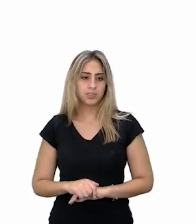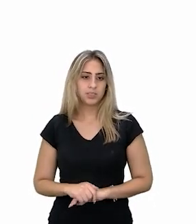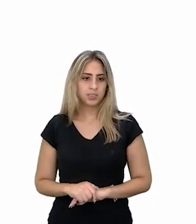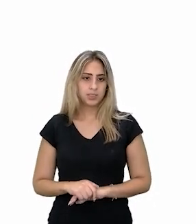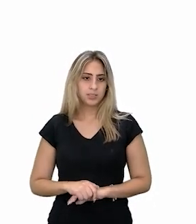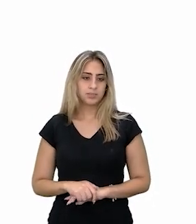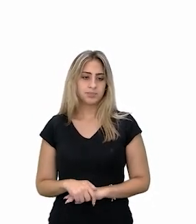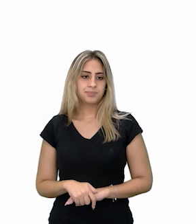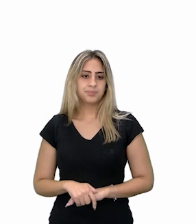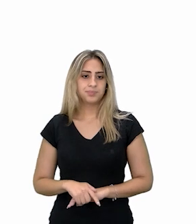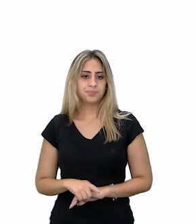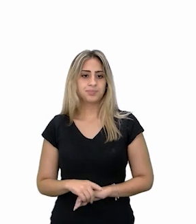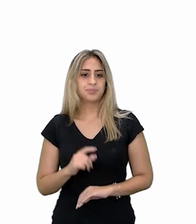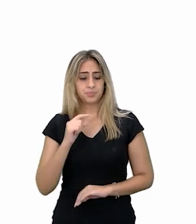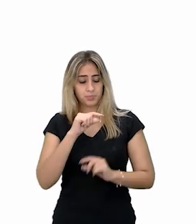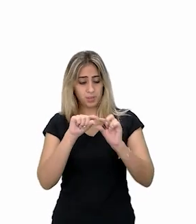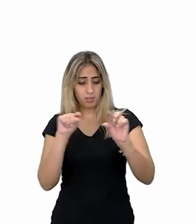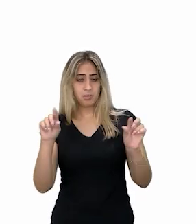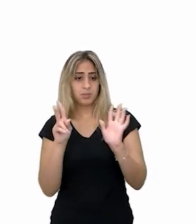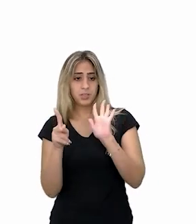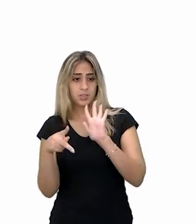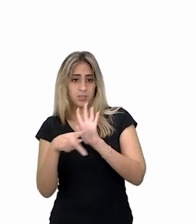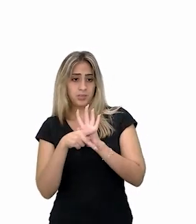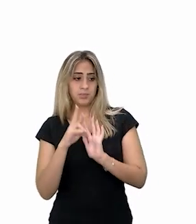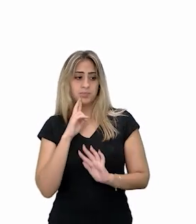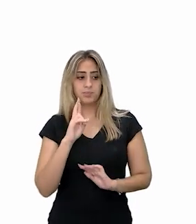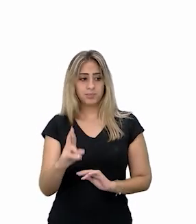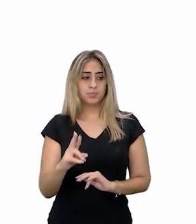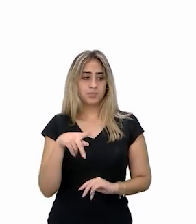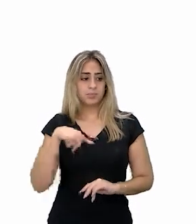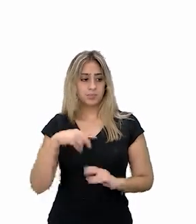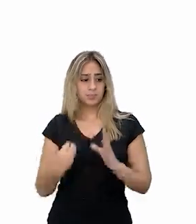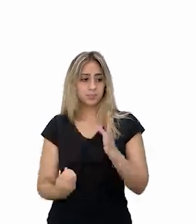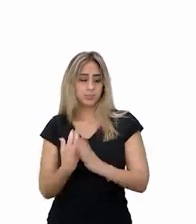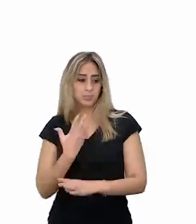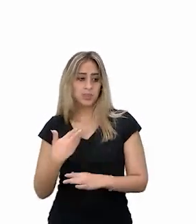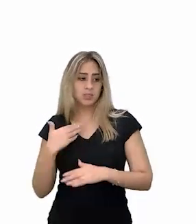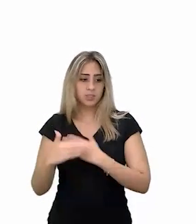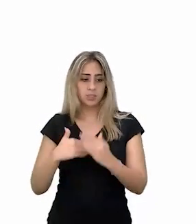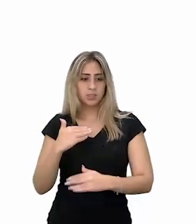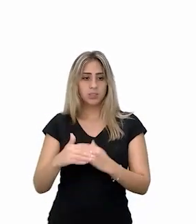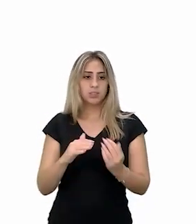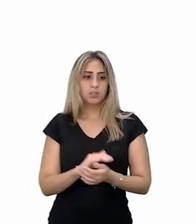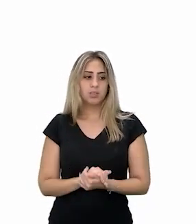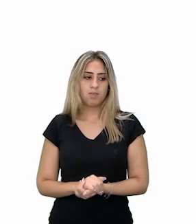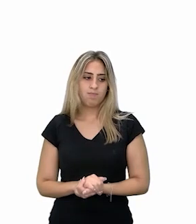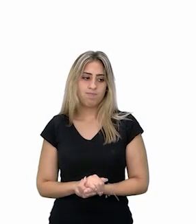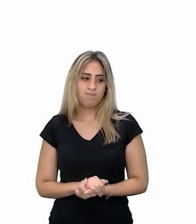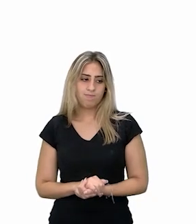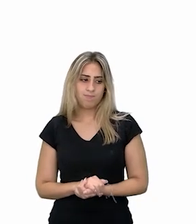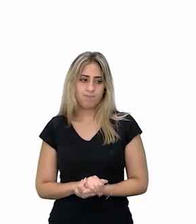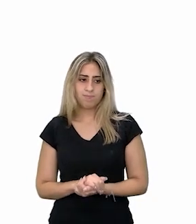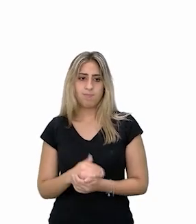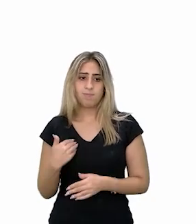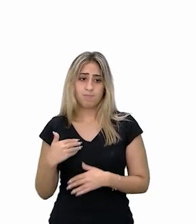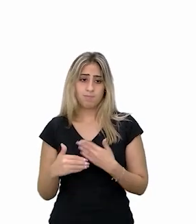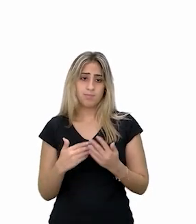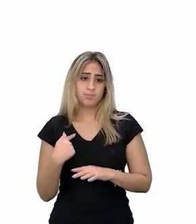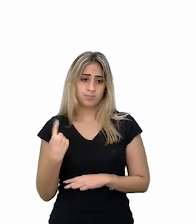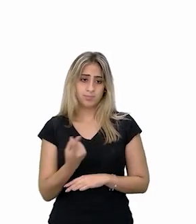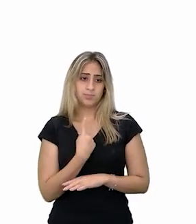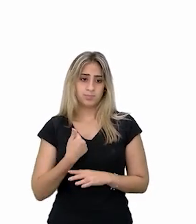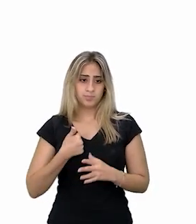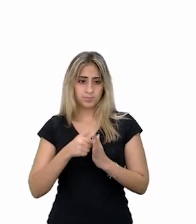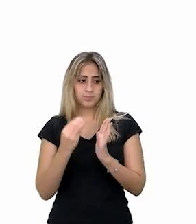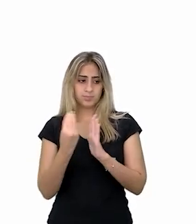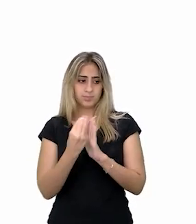lá no card de resultado, vai aparecer essa outra tela que a gente está ilustrando aqui no slide, e a gente pode